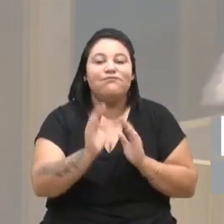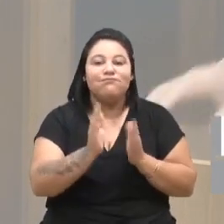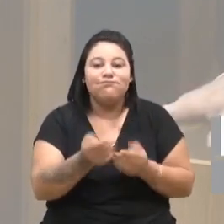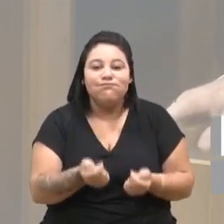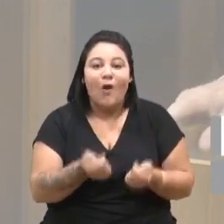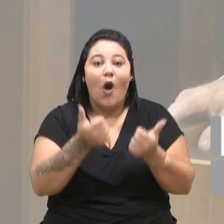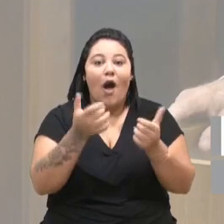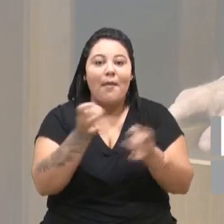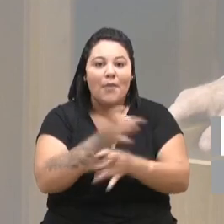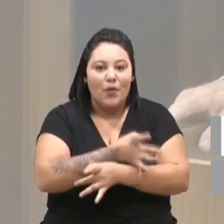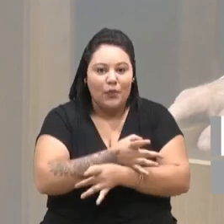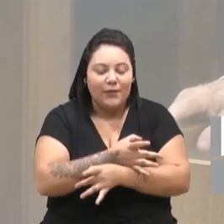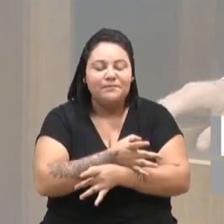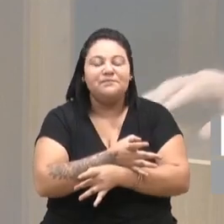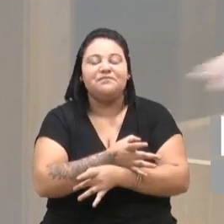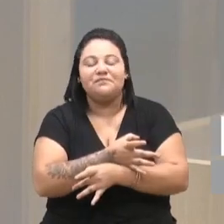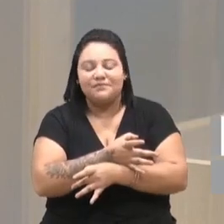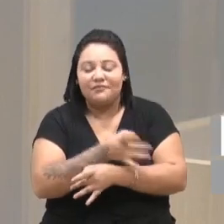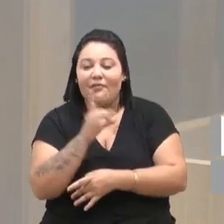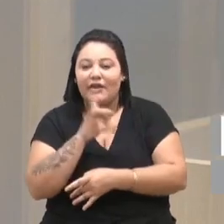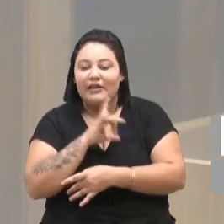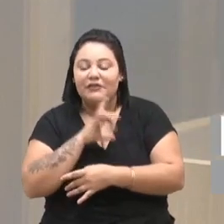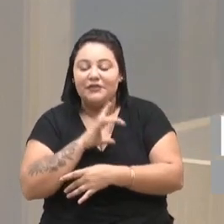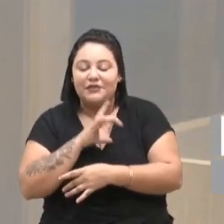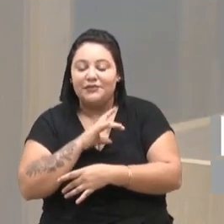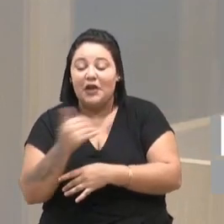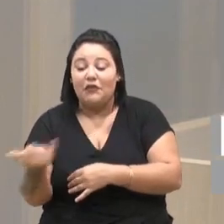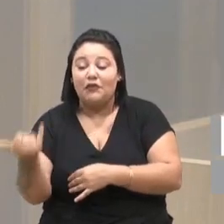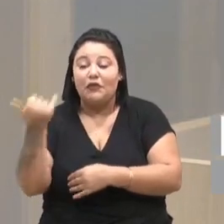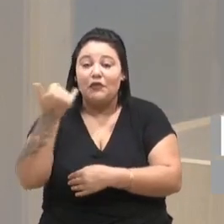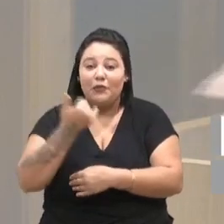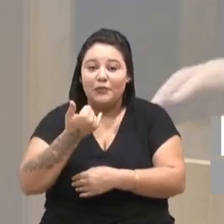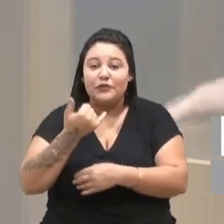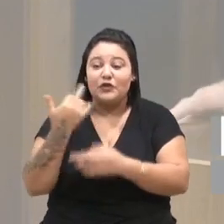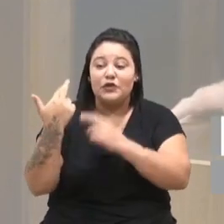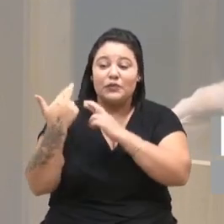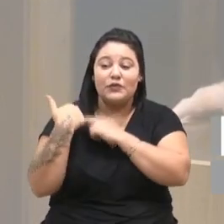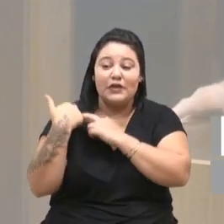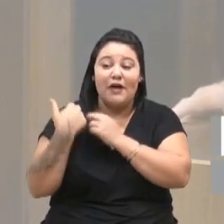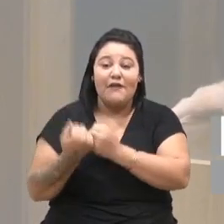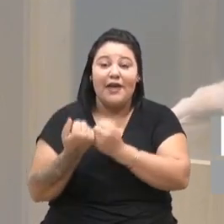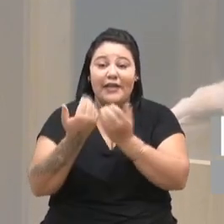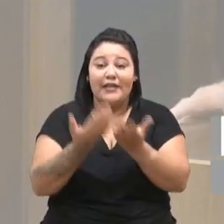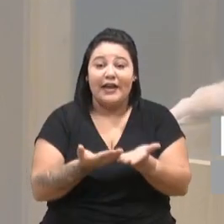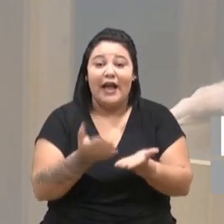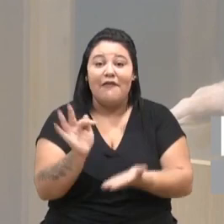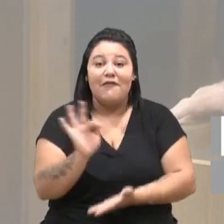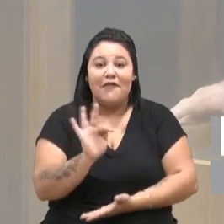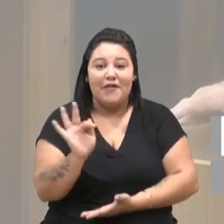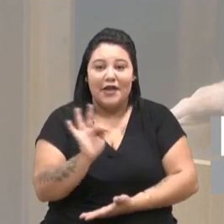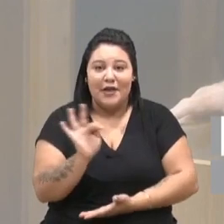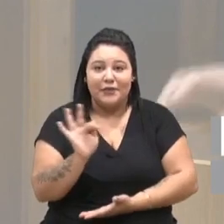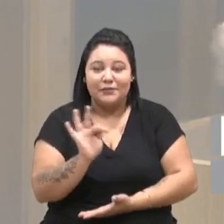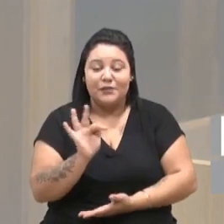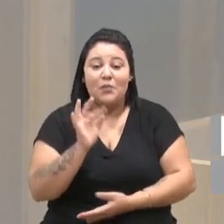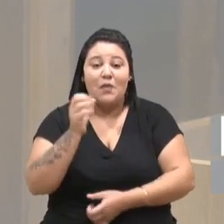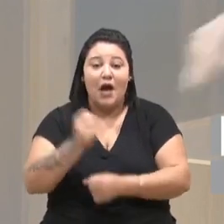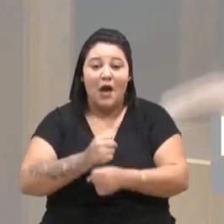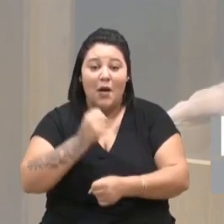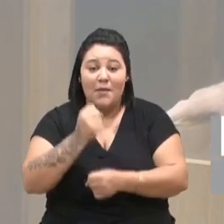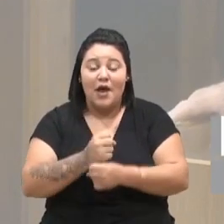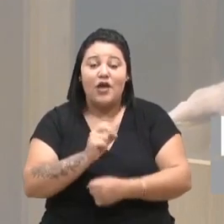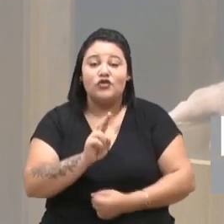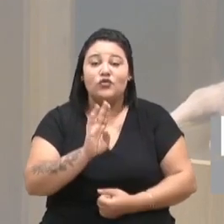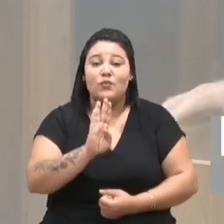Houve a confirmação dos responsáveis que ela será entregue em fevereiro. Uma obra e uma